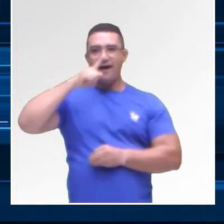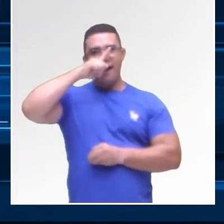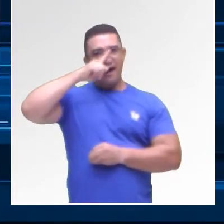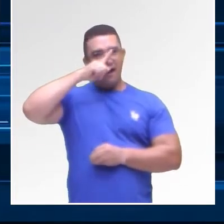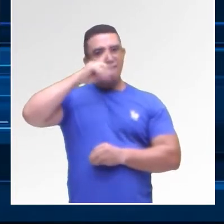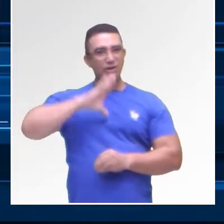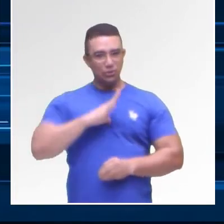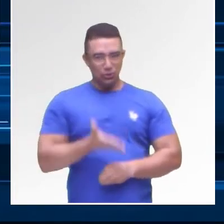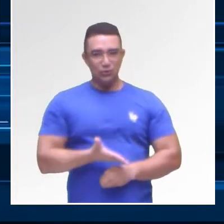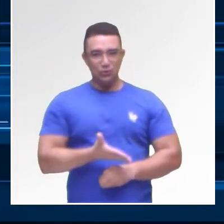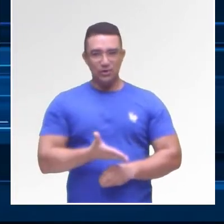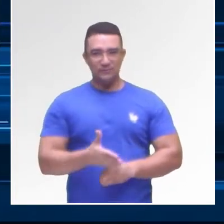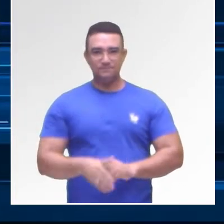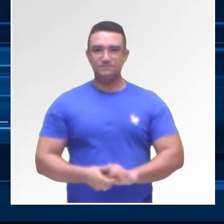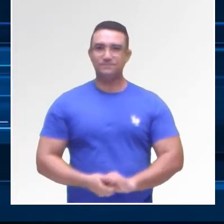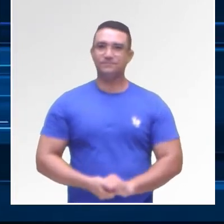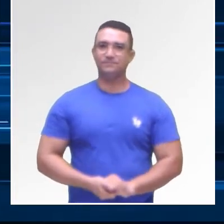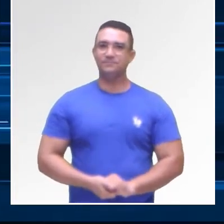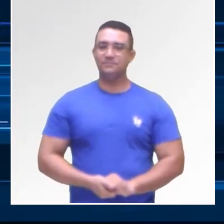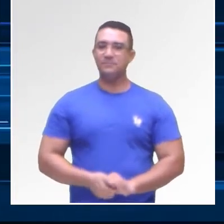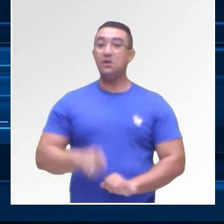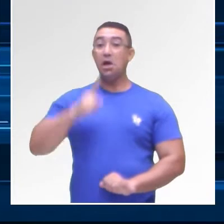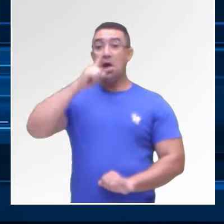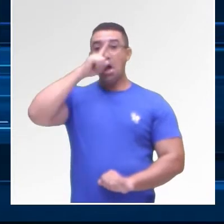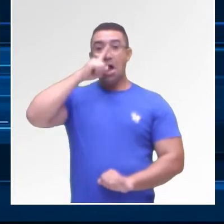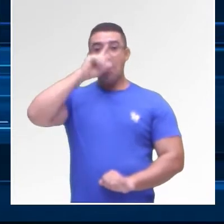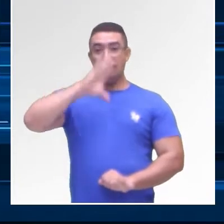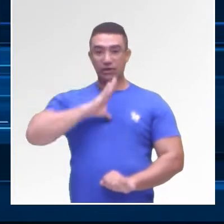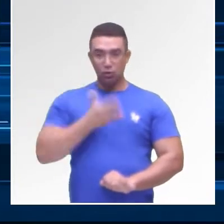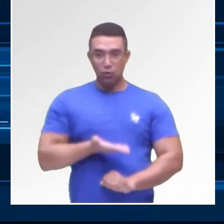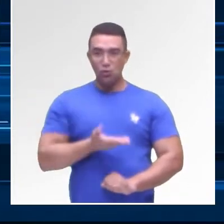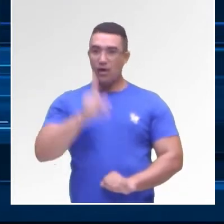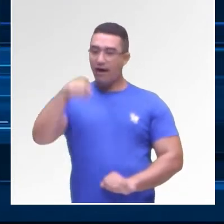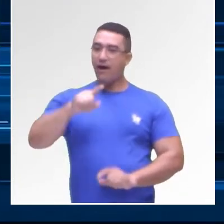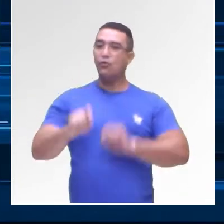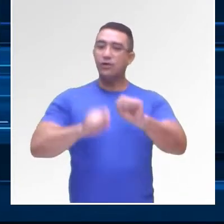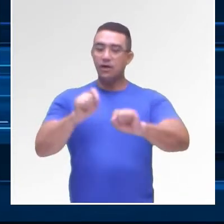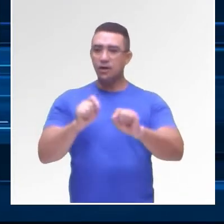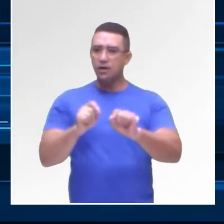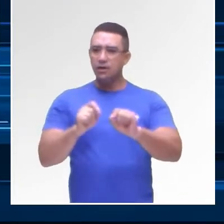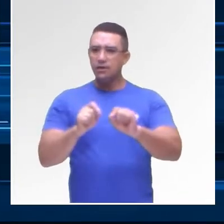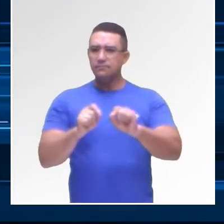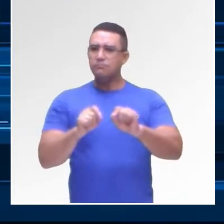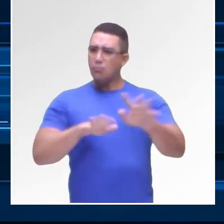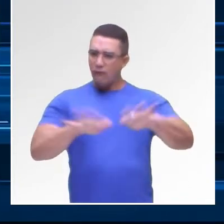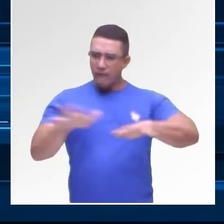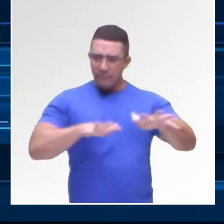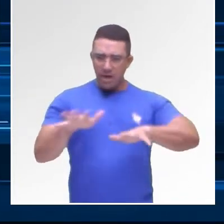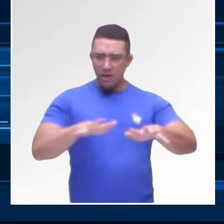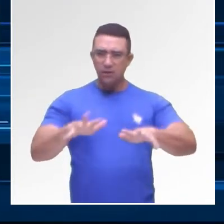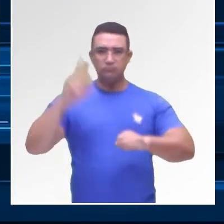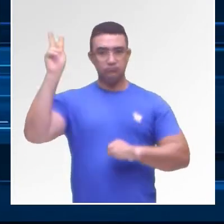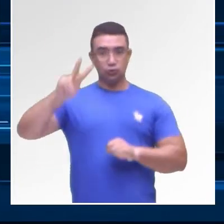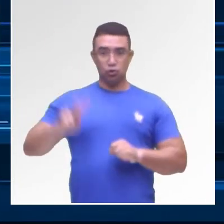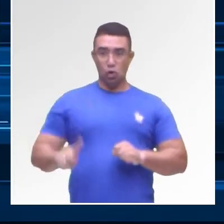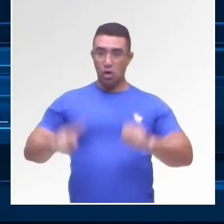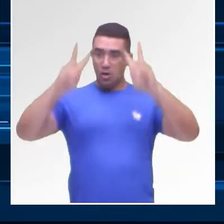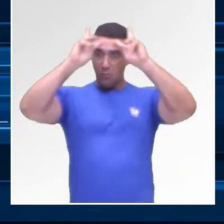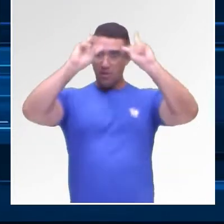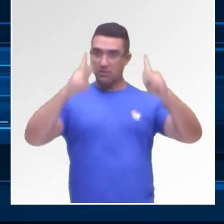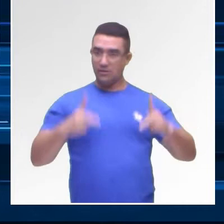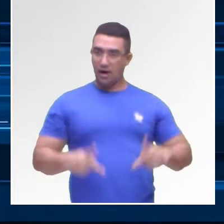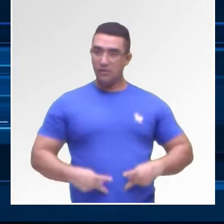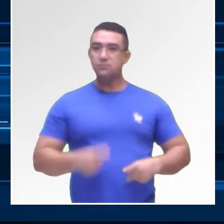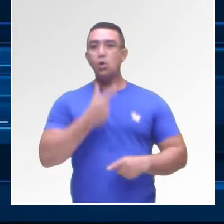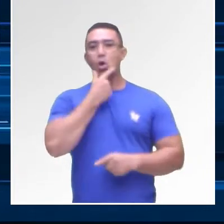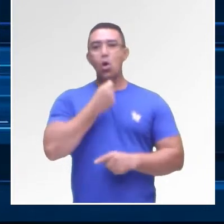podemos dizer que a aventura é o que move a história do homem. A história da humanidade, se